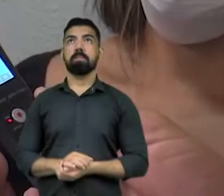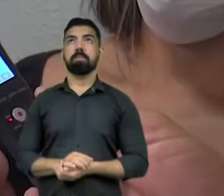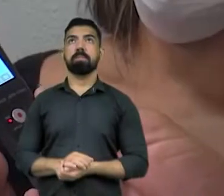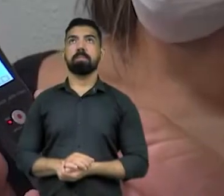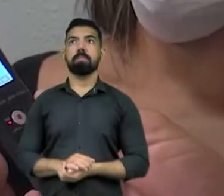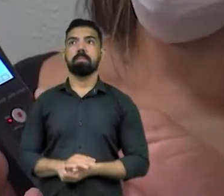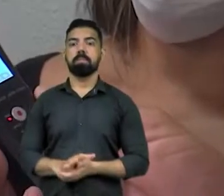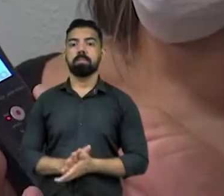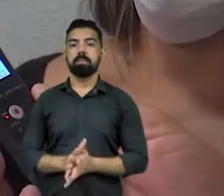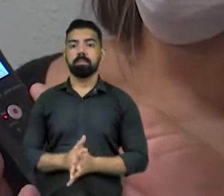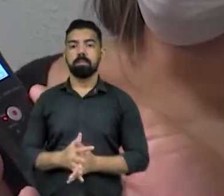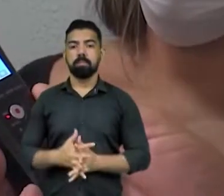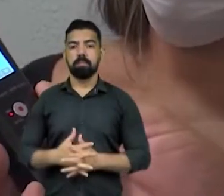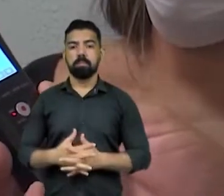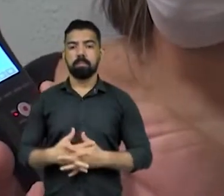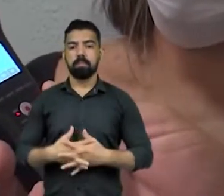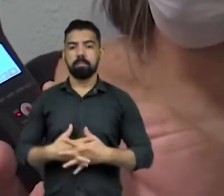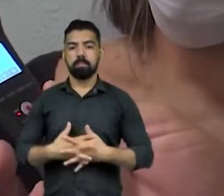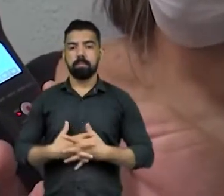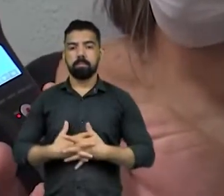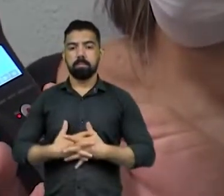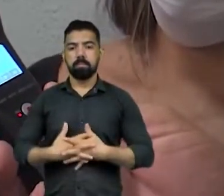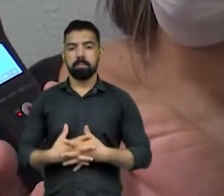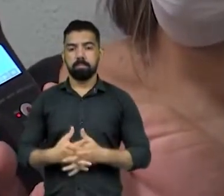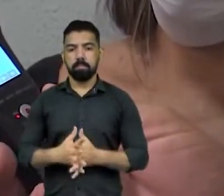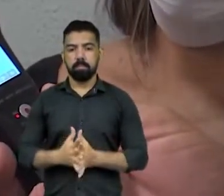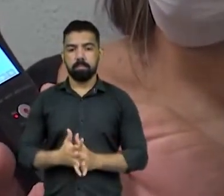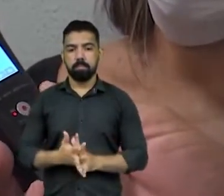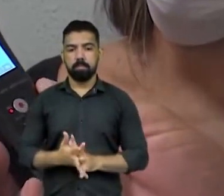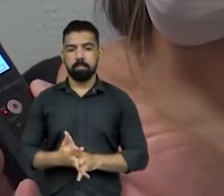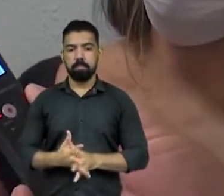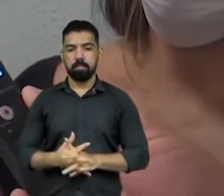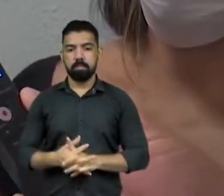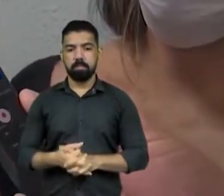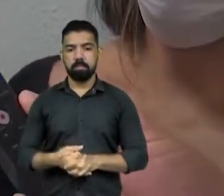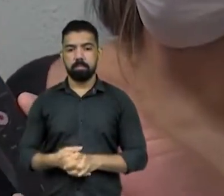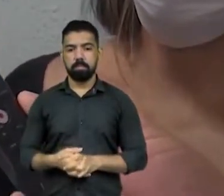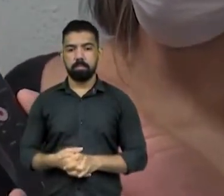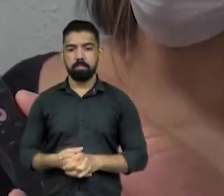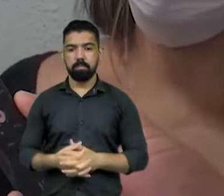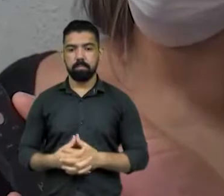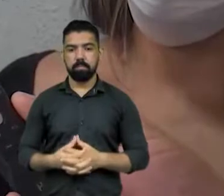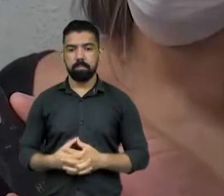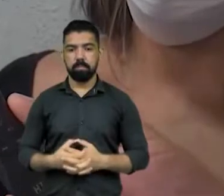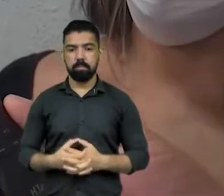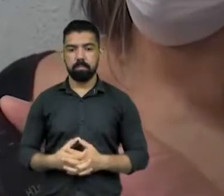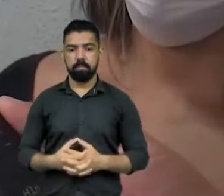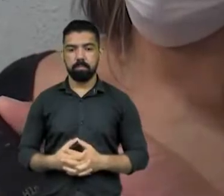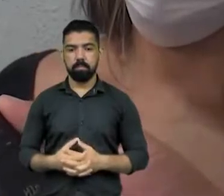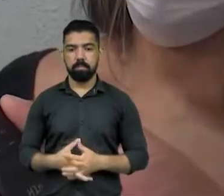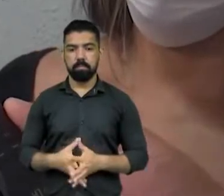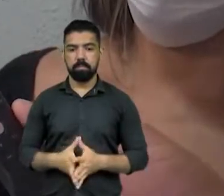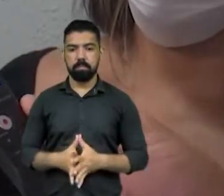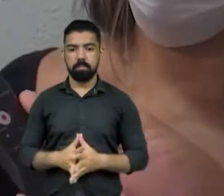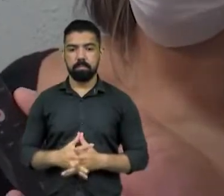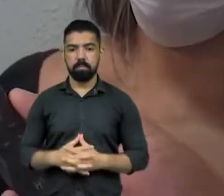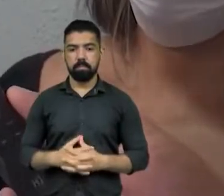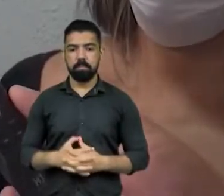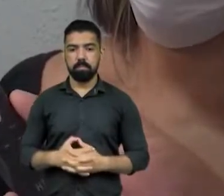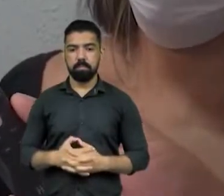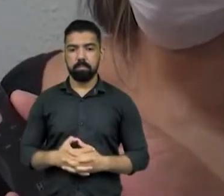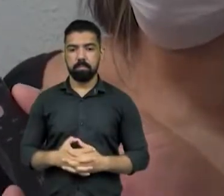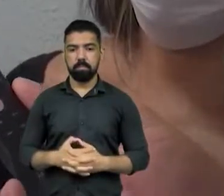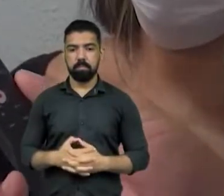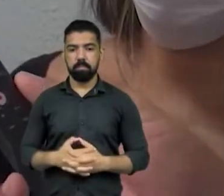profissionais de segurança para reforçar todas essas áreas. E nós temos a condição de expandir o serviço, então, muito trabalho